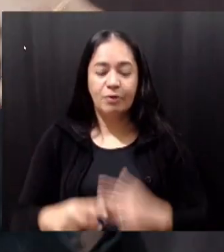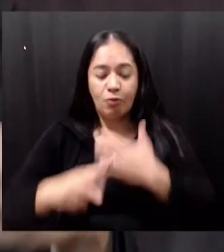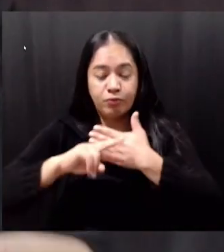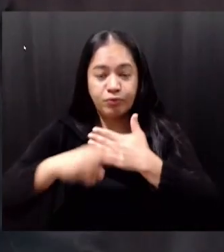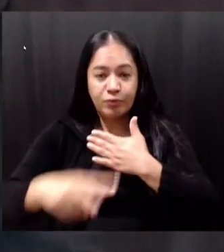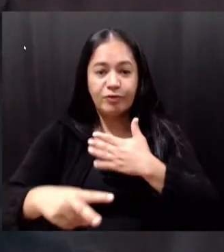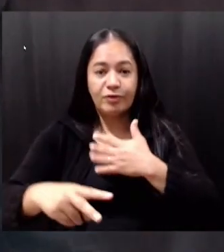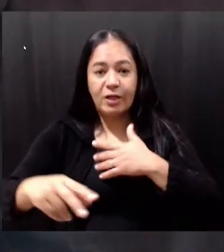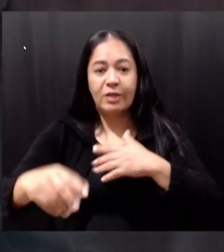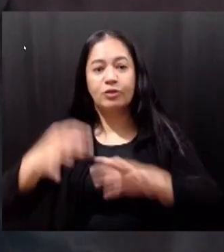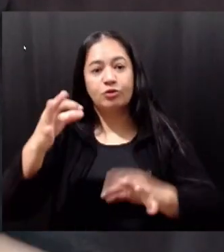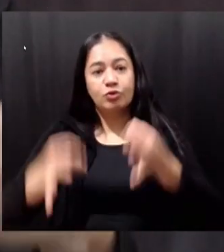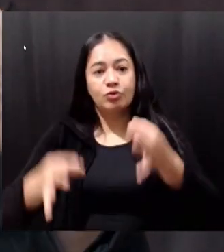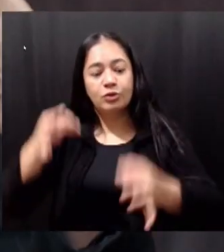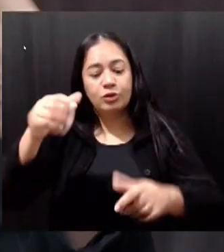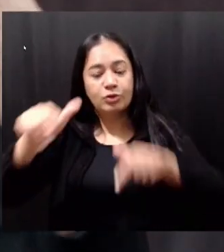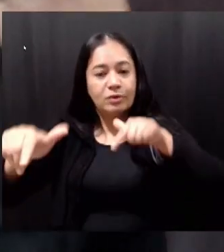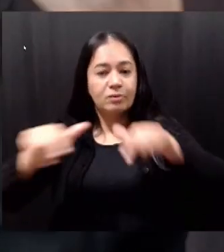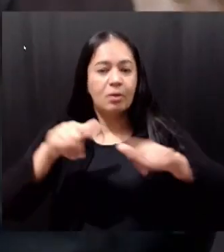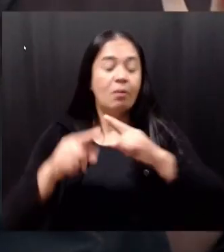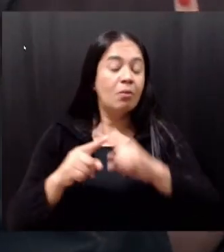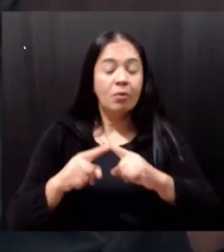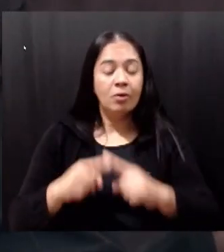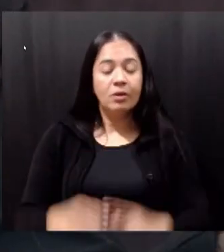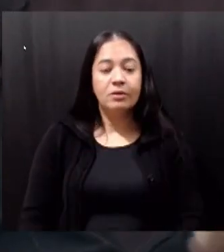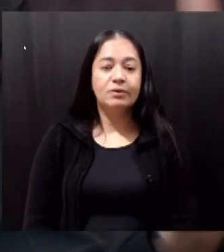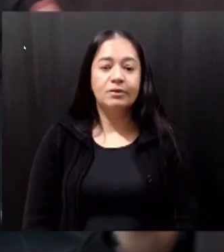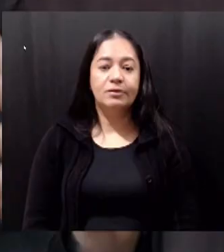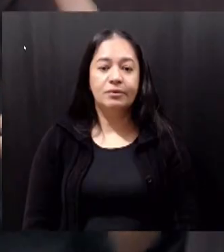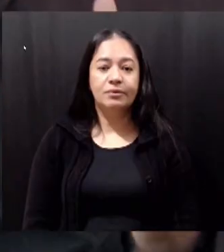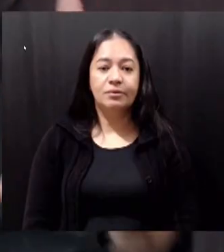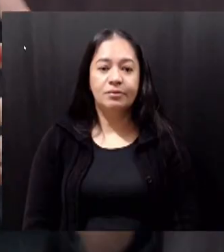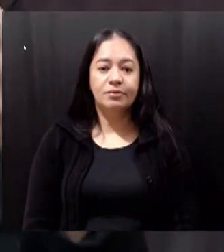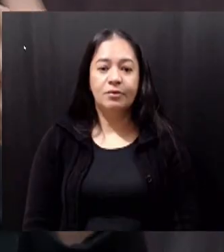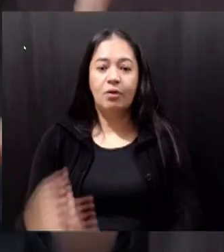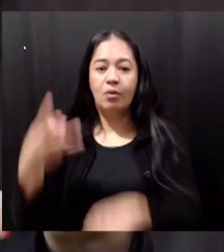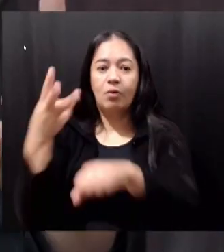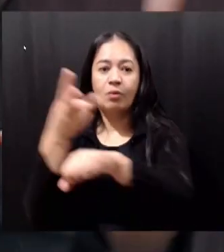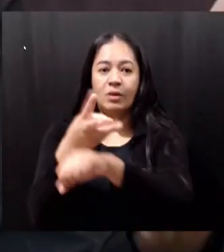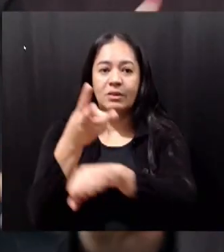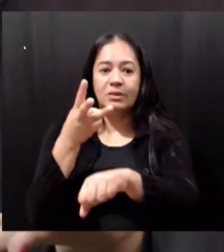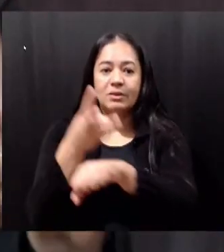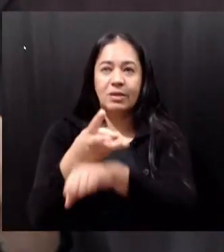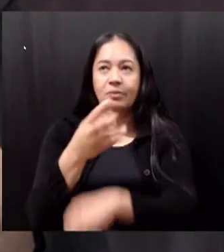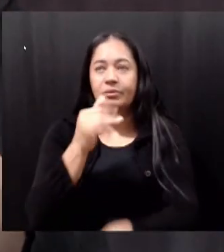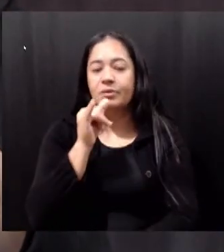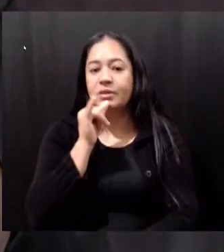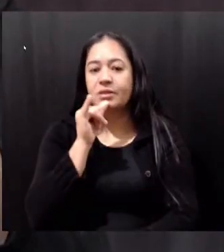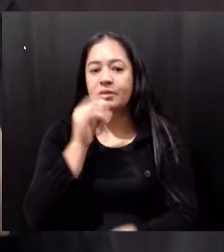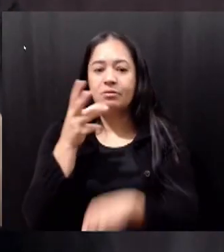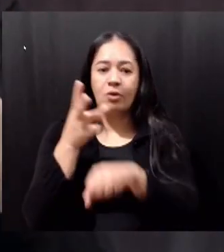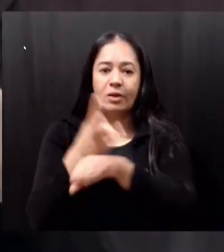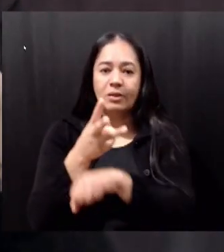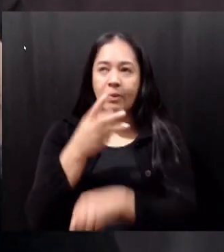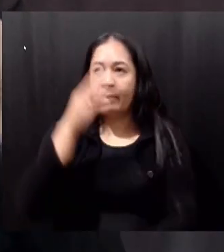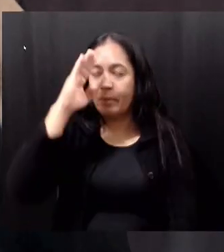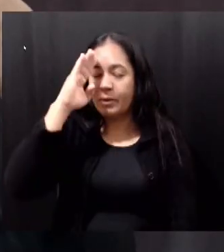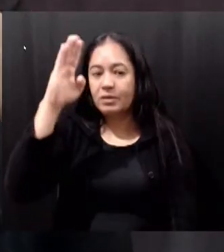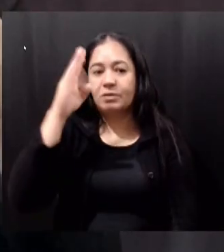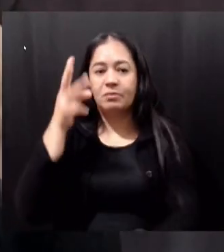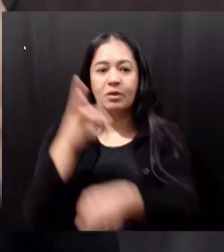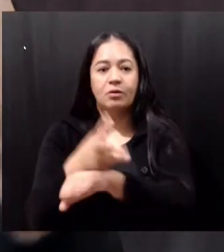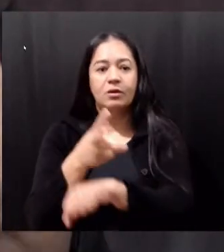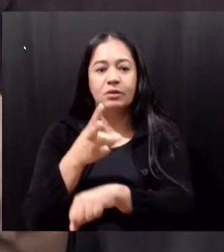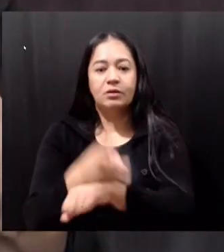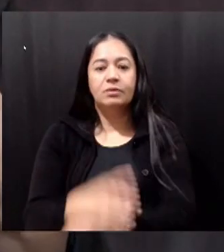trabalhista. Por Sim. quê? Porque, o WhatsApp, por exemplo, principalmente, né, o aplicativo de Uhum. WhatsApp, ele